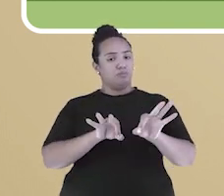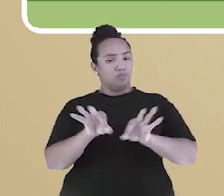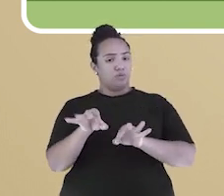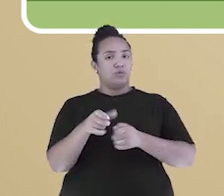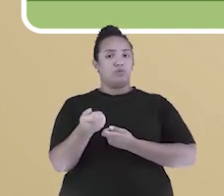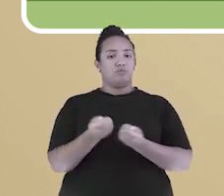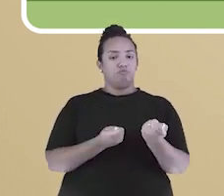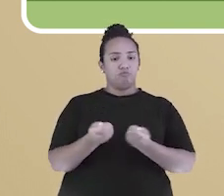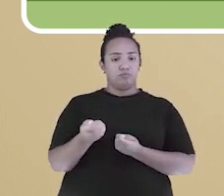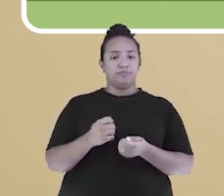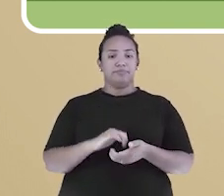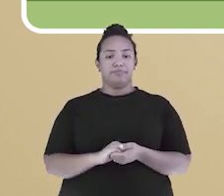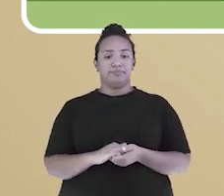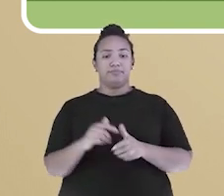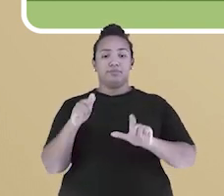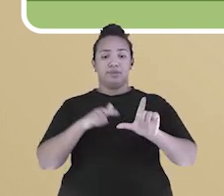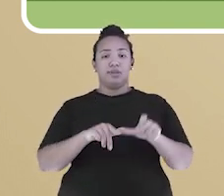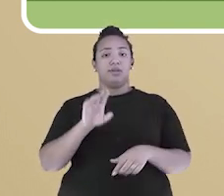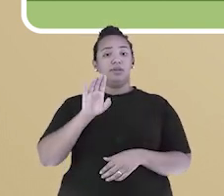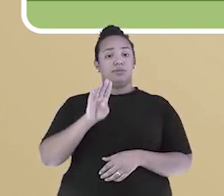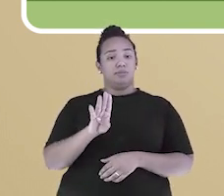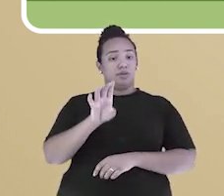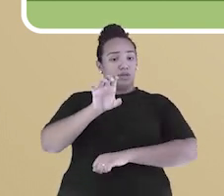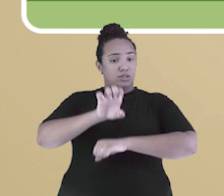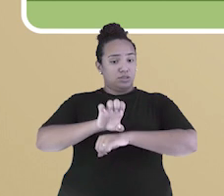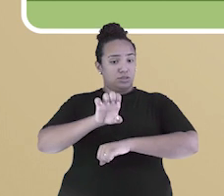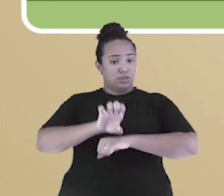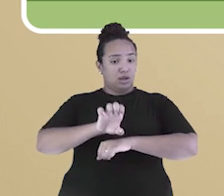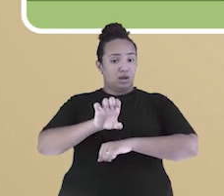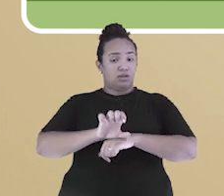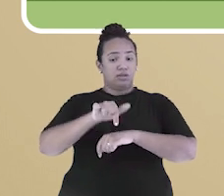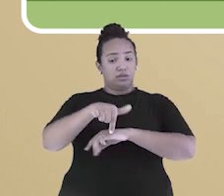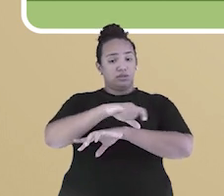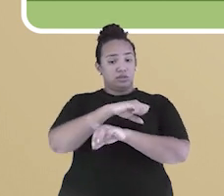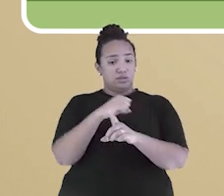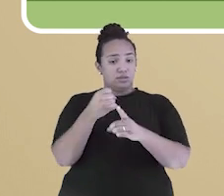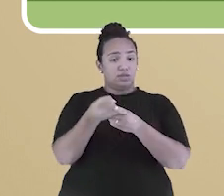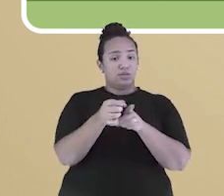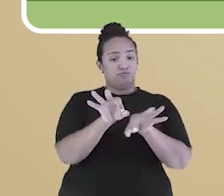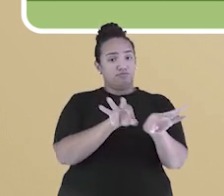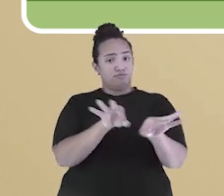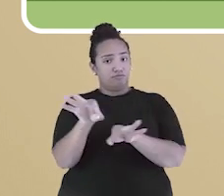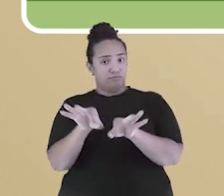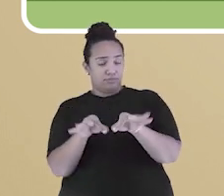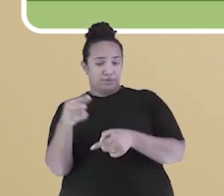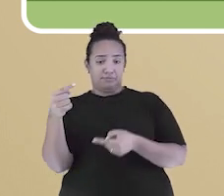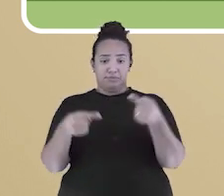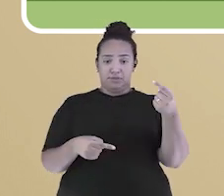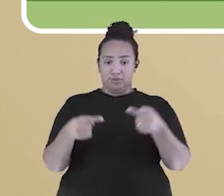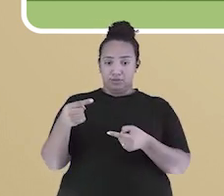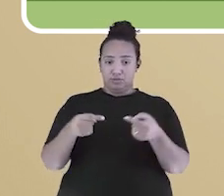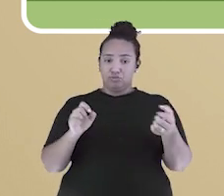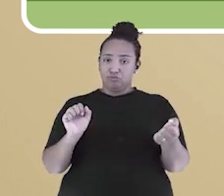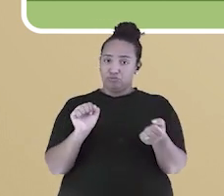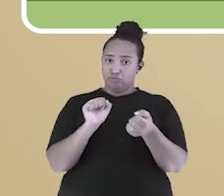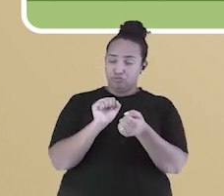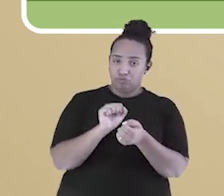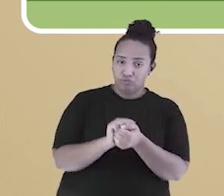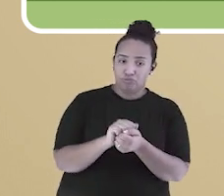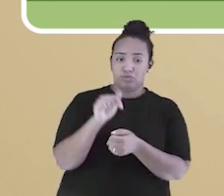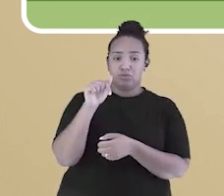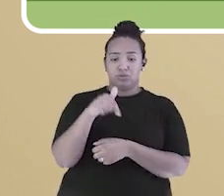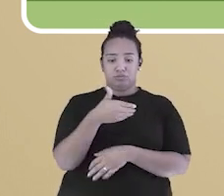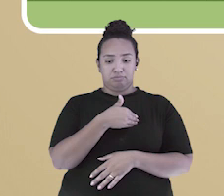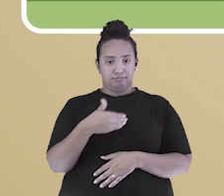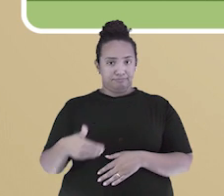domínio. Letra B, verdadeiro. O Estado é a forma como a sociedade se organiza politicamente, juntamente com